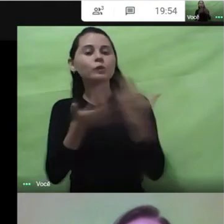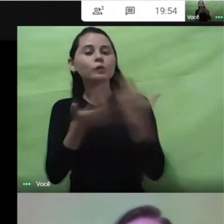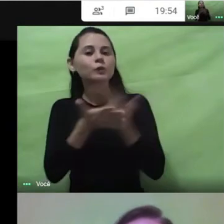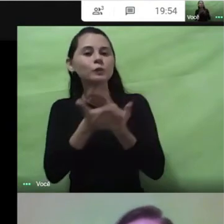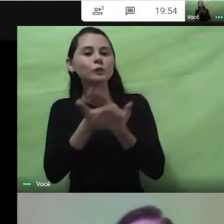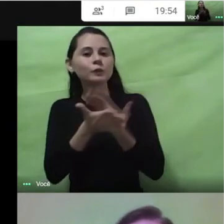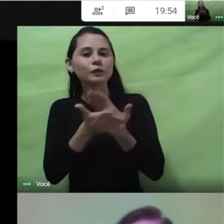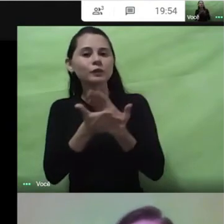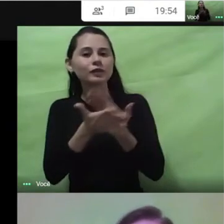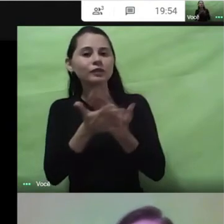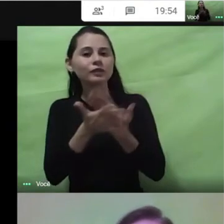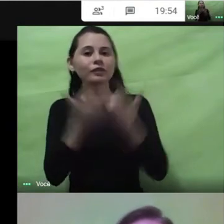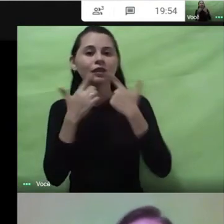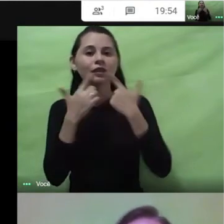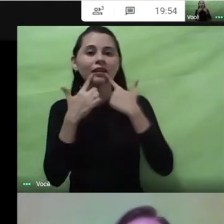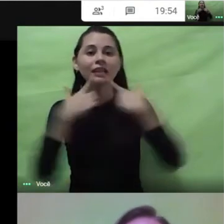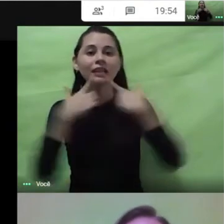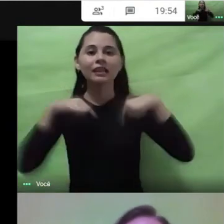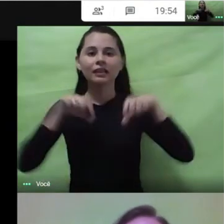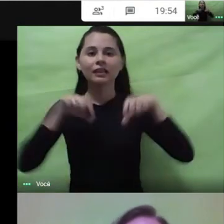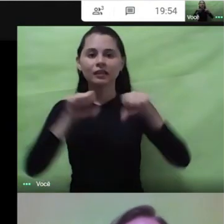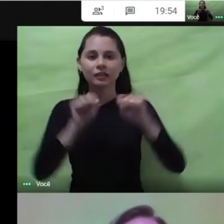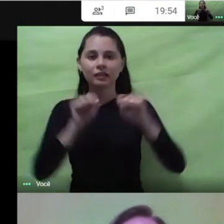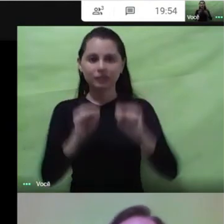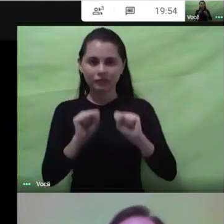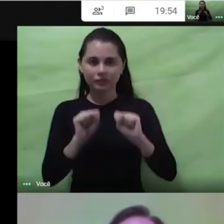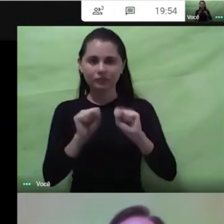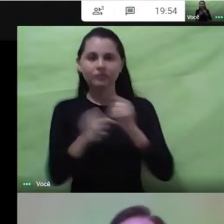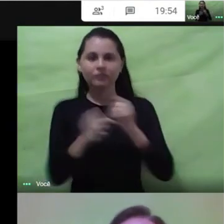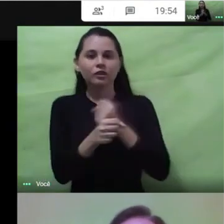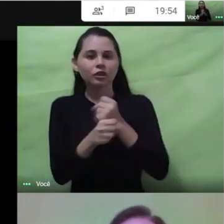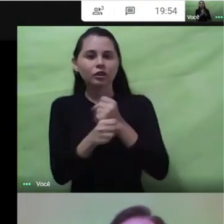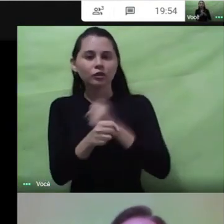Estudos Linguísticos, ano